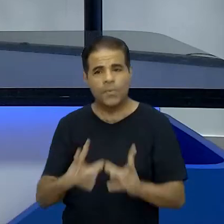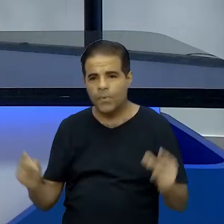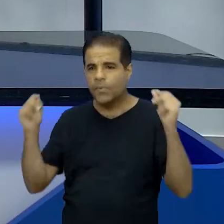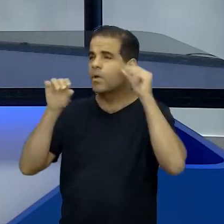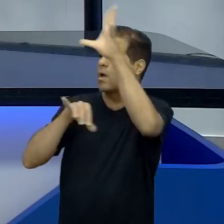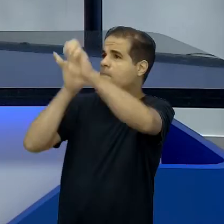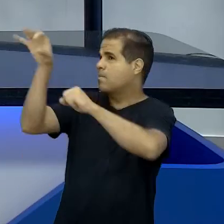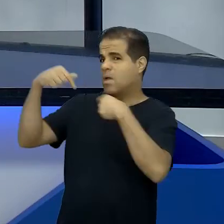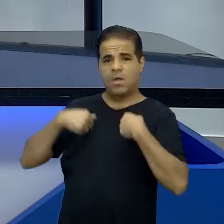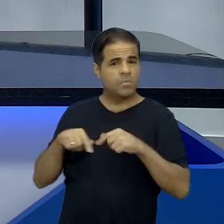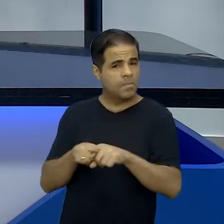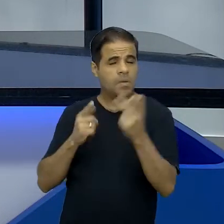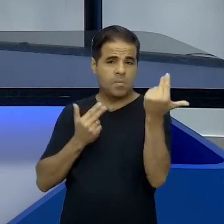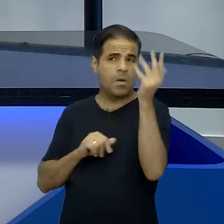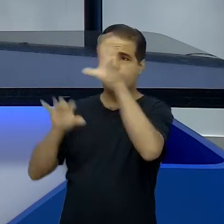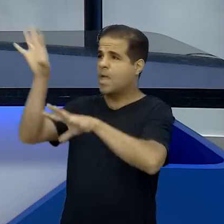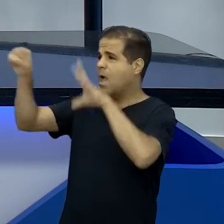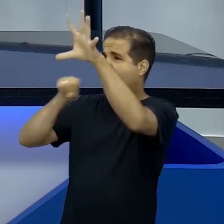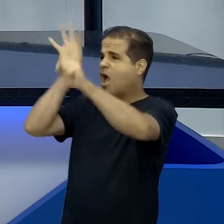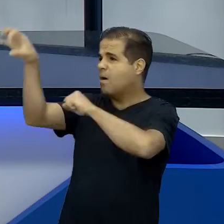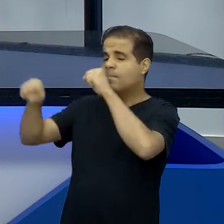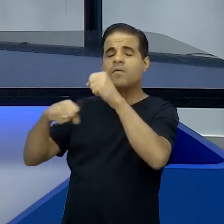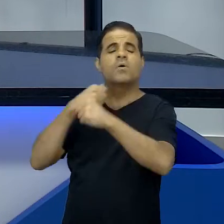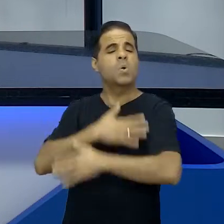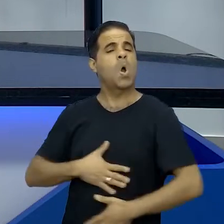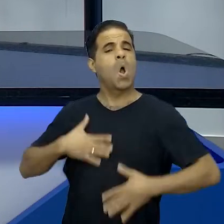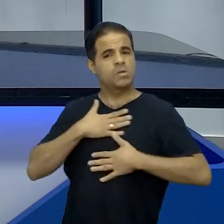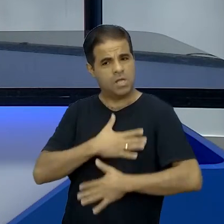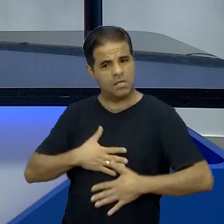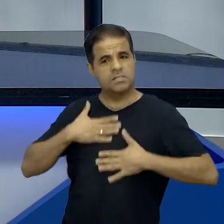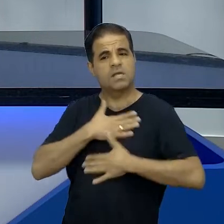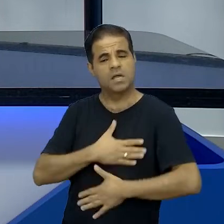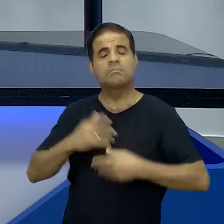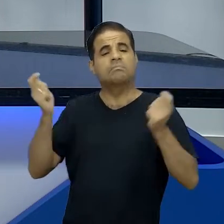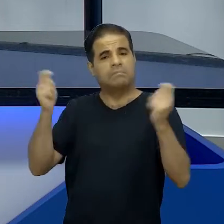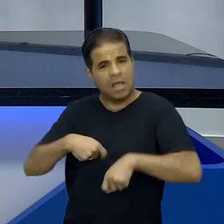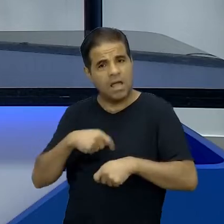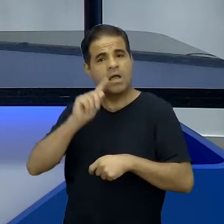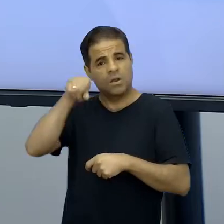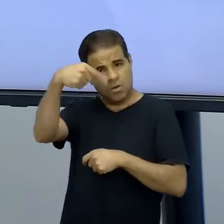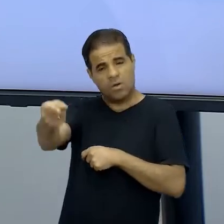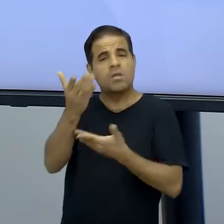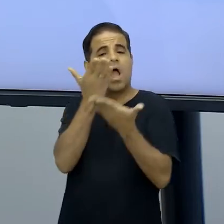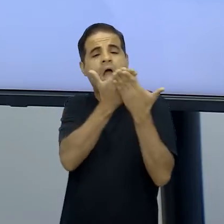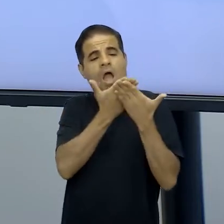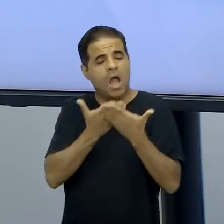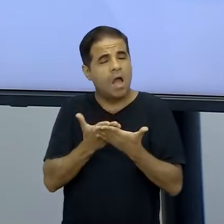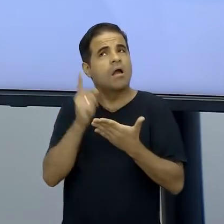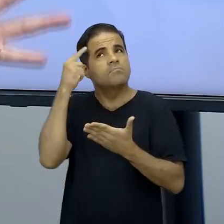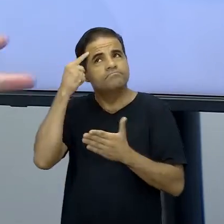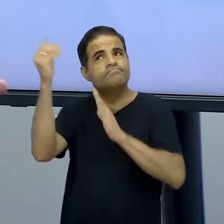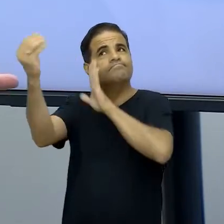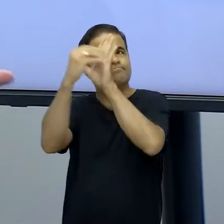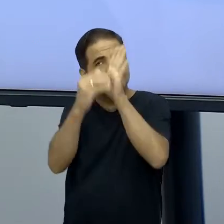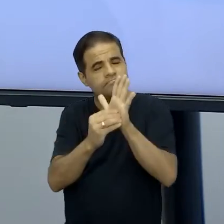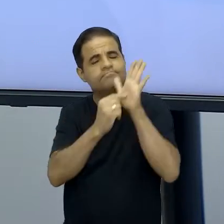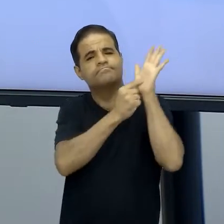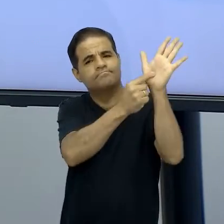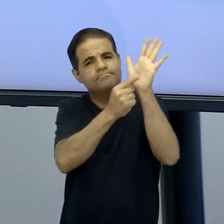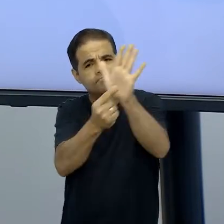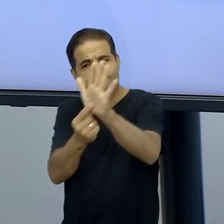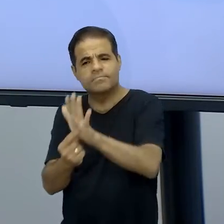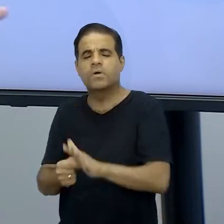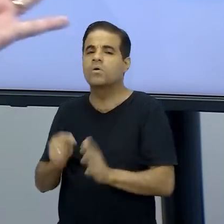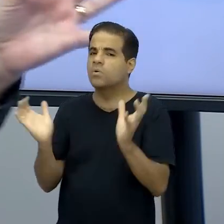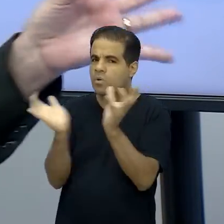Eu esvaziava também. Eu gostei dessa ideia. Quem sabe a gente pode fazer isso na sala de aula. Já pensou? Montar uma exposição e